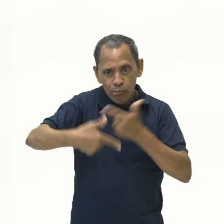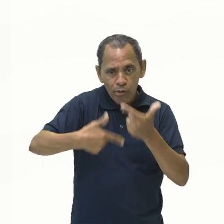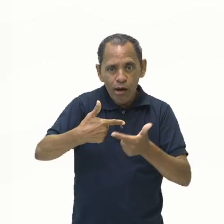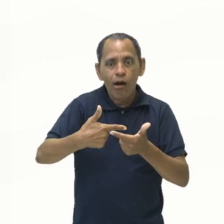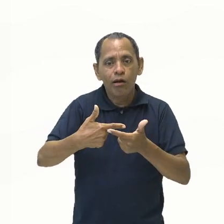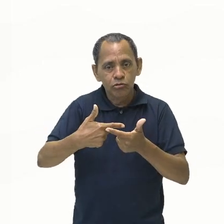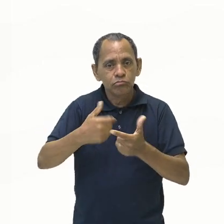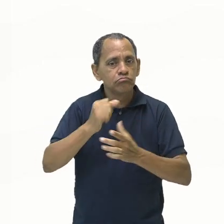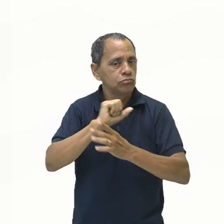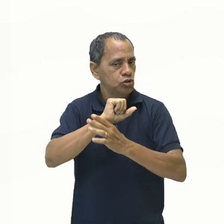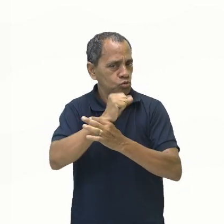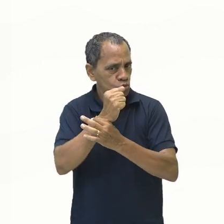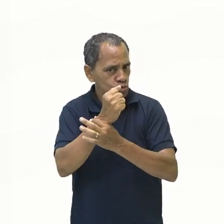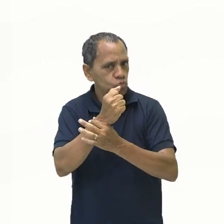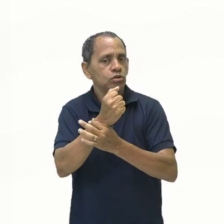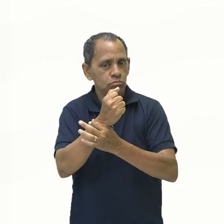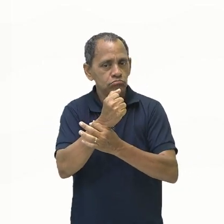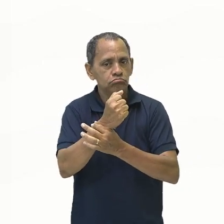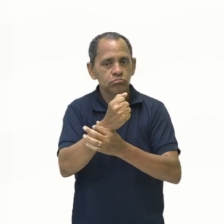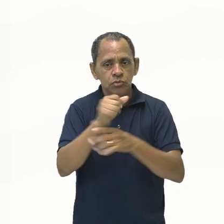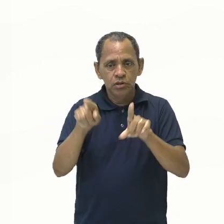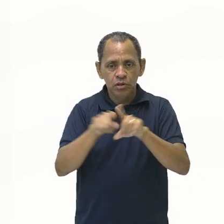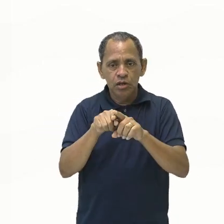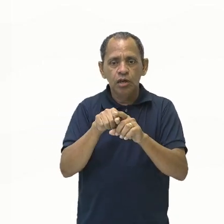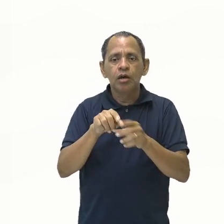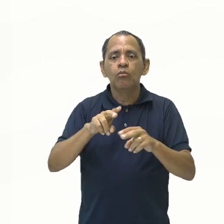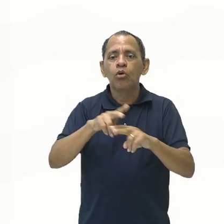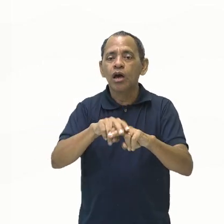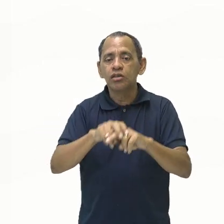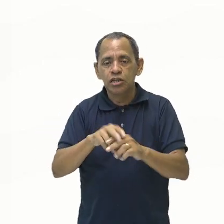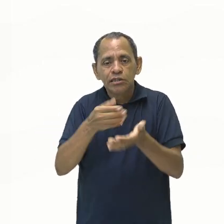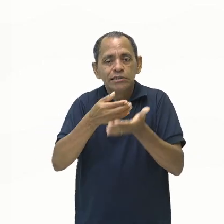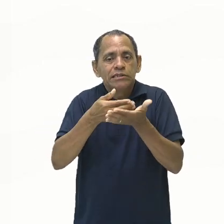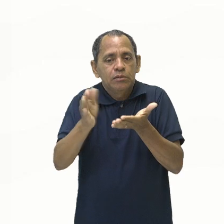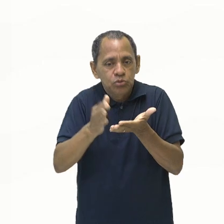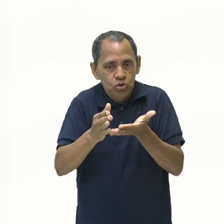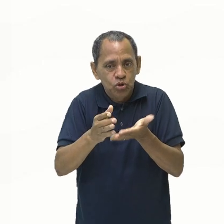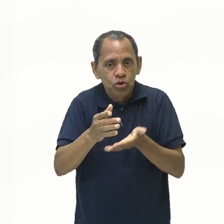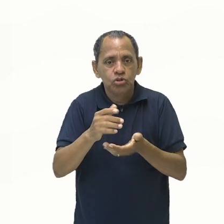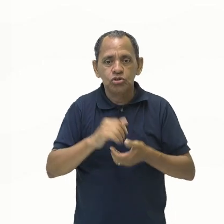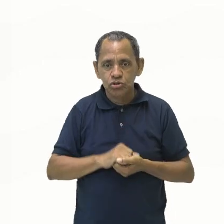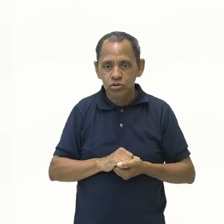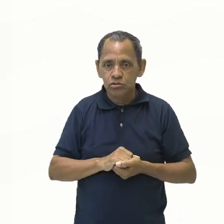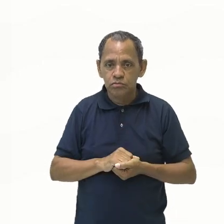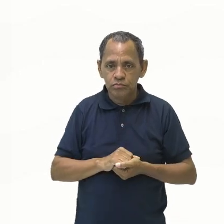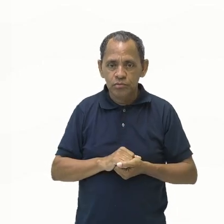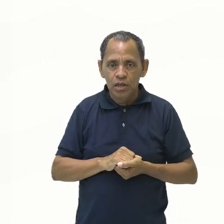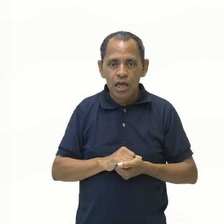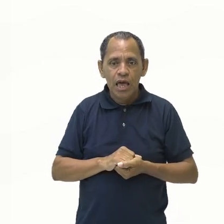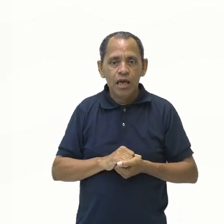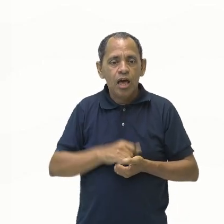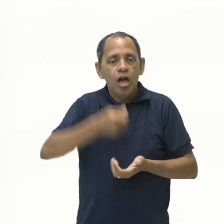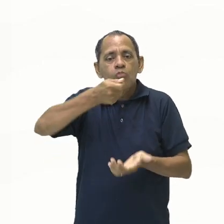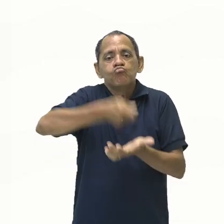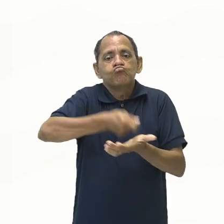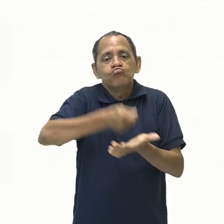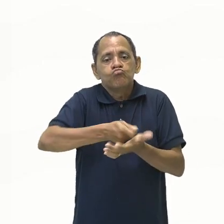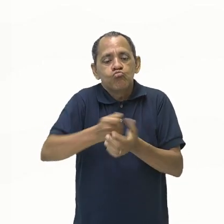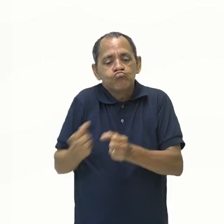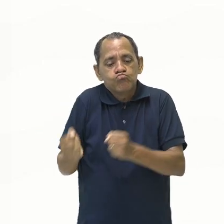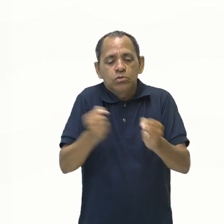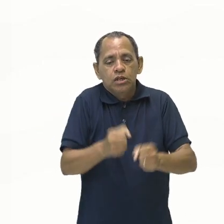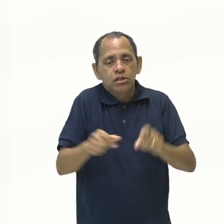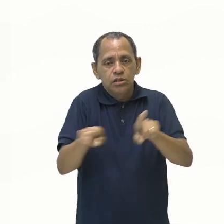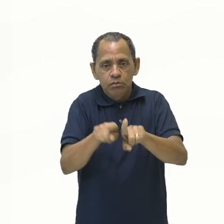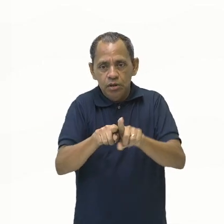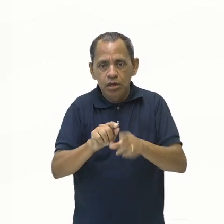trabalhador, protegendo de demissões sem justa causa, de abusos de poder, né? Então, nós temos um órgão em que o